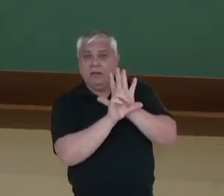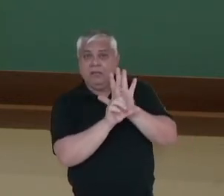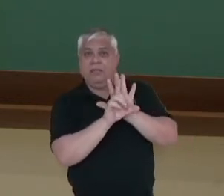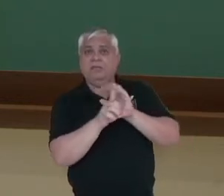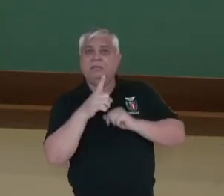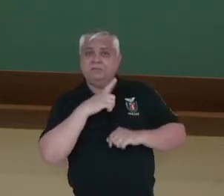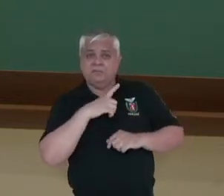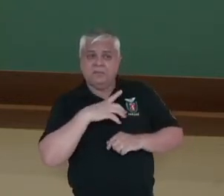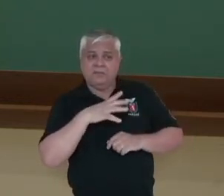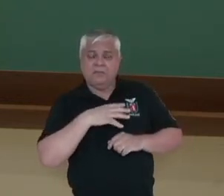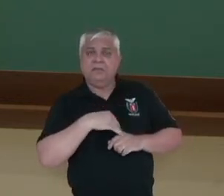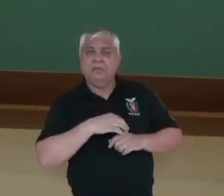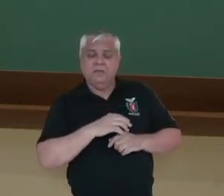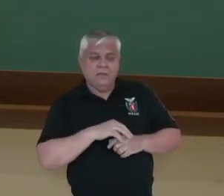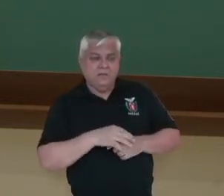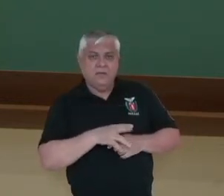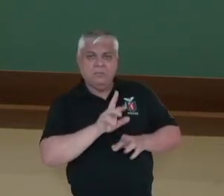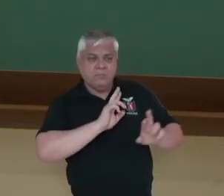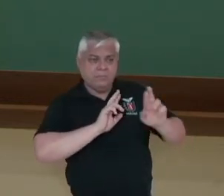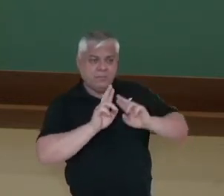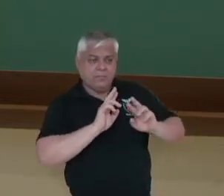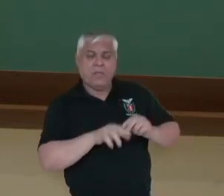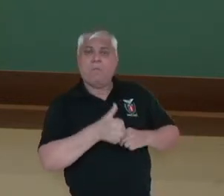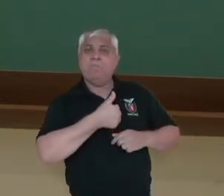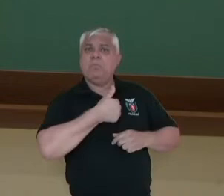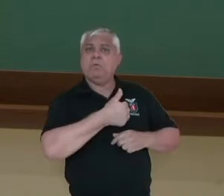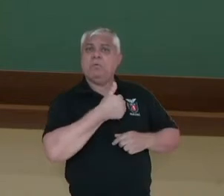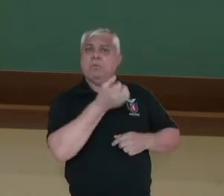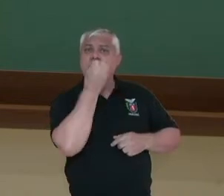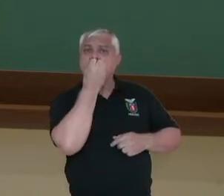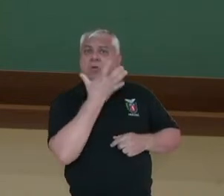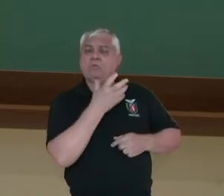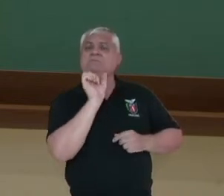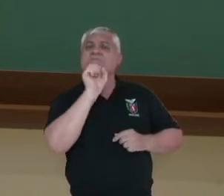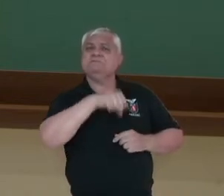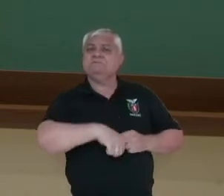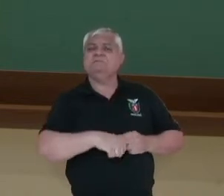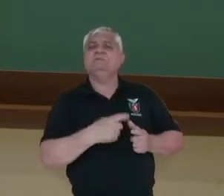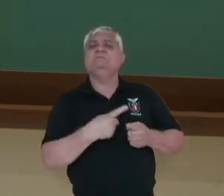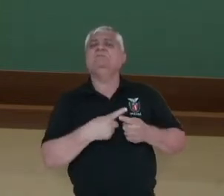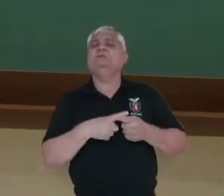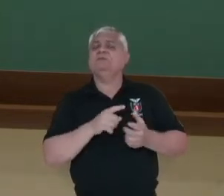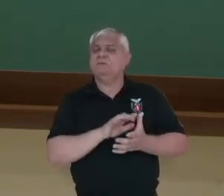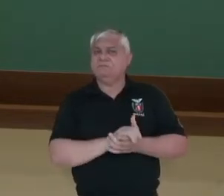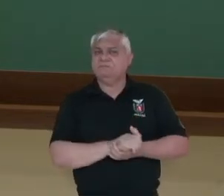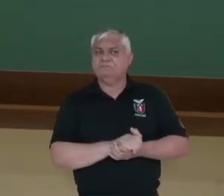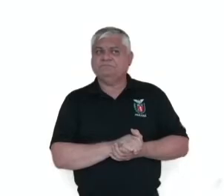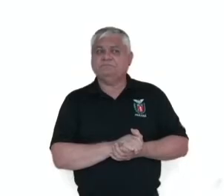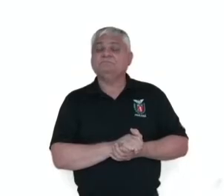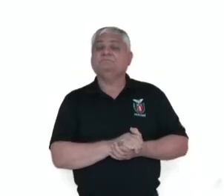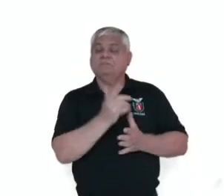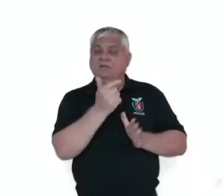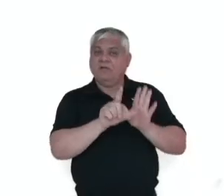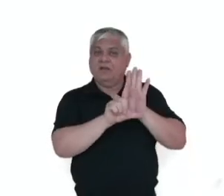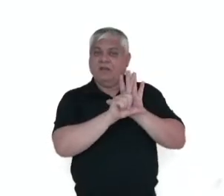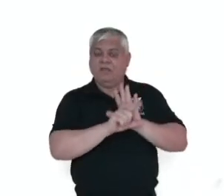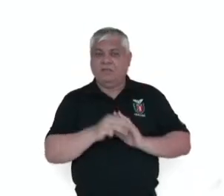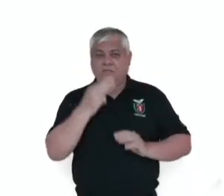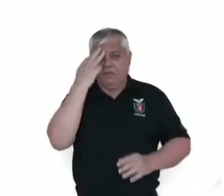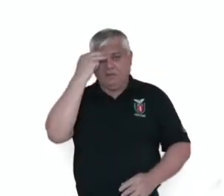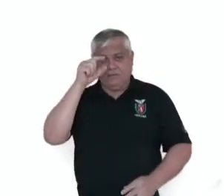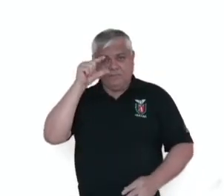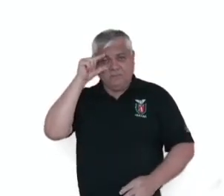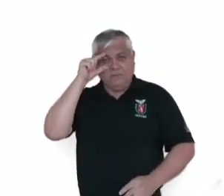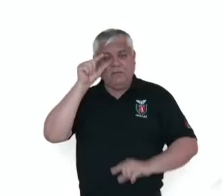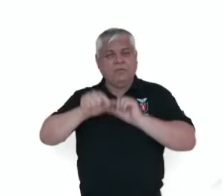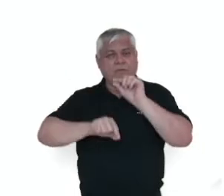resultados positivos, já dá pra gente dizer, sim, é uma lei necessária. Por quê, né? Então, a Lei Maria da Penha